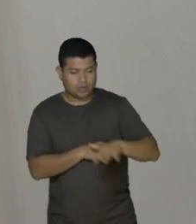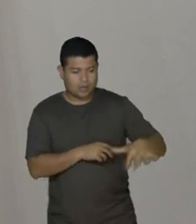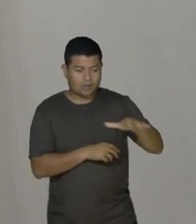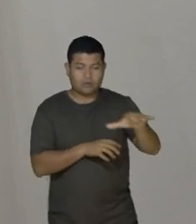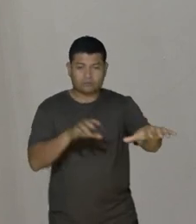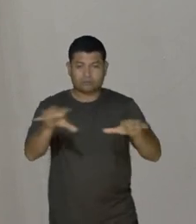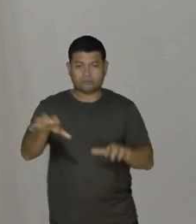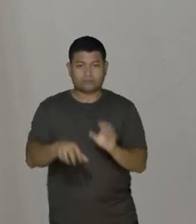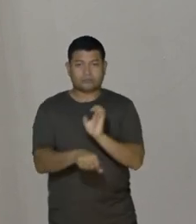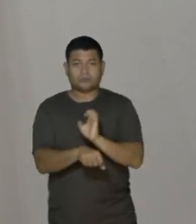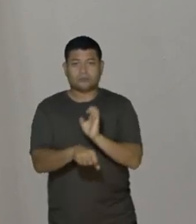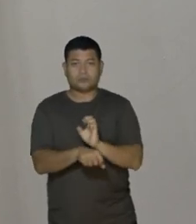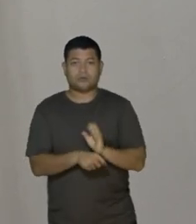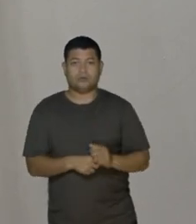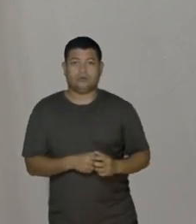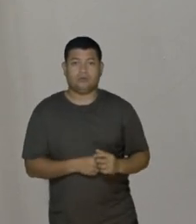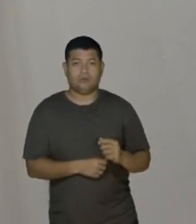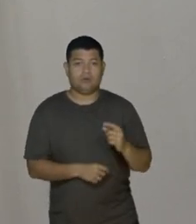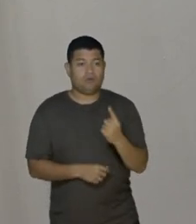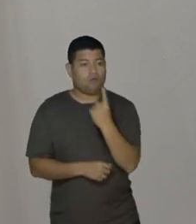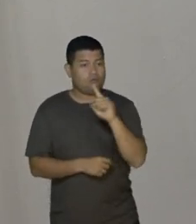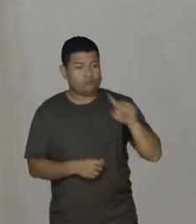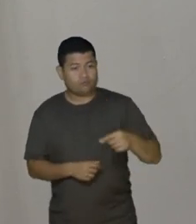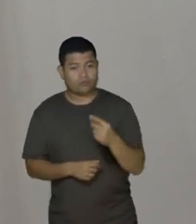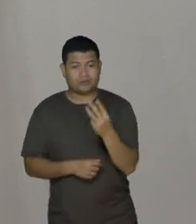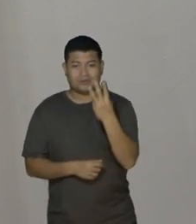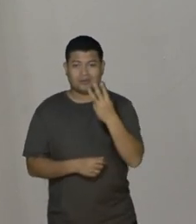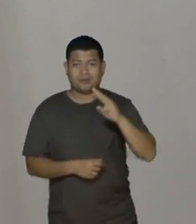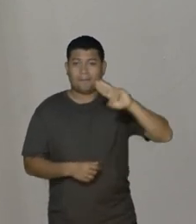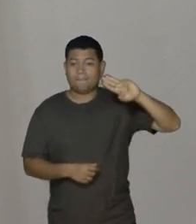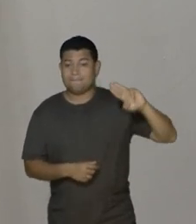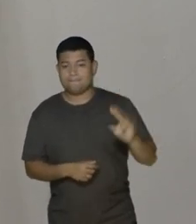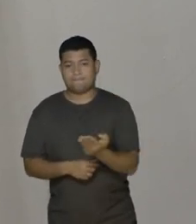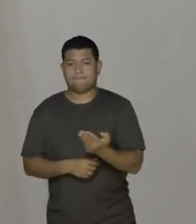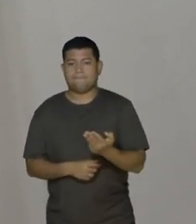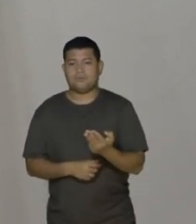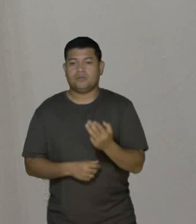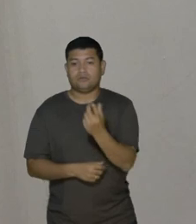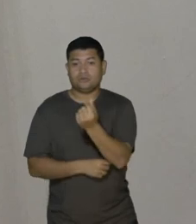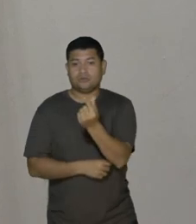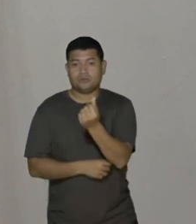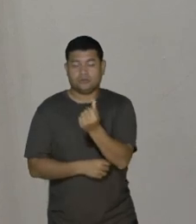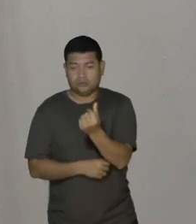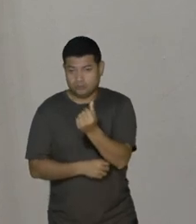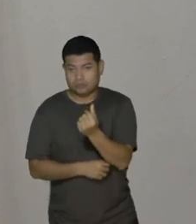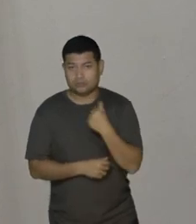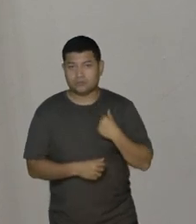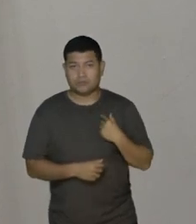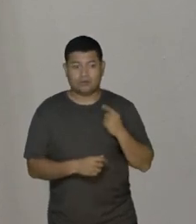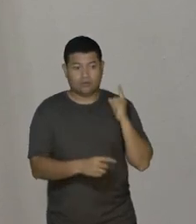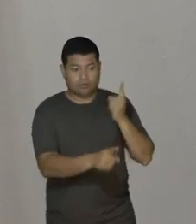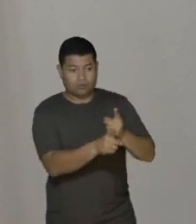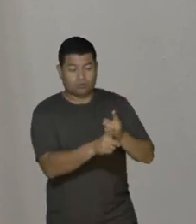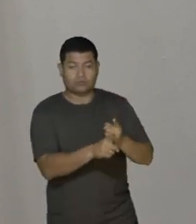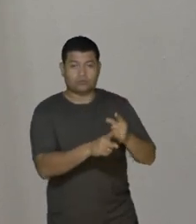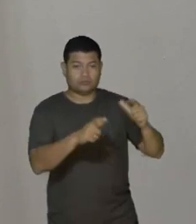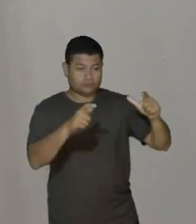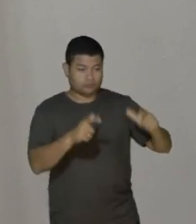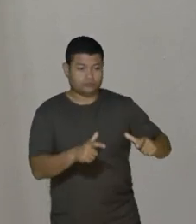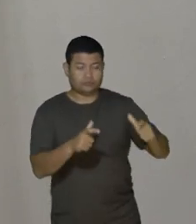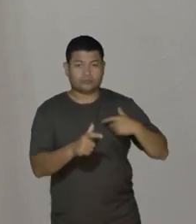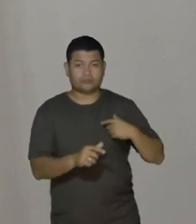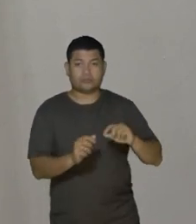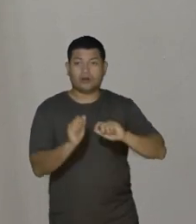Foram apreendidos 1,3 milhão em espécie, localizado em residência e trabalho, e foram